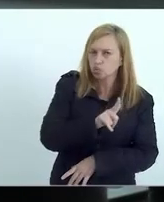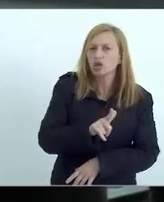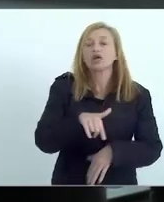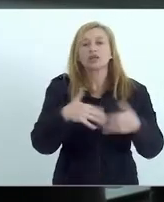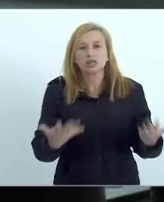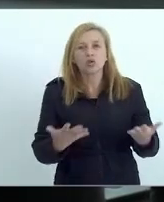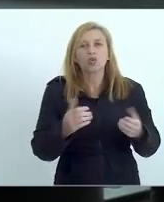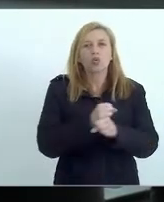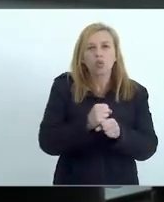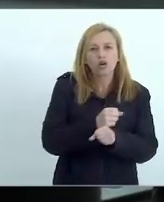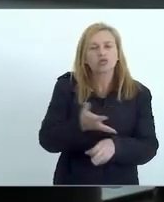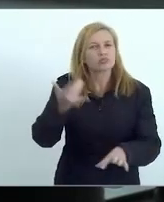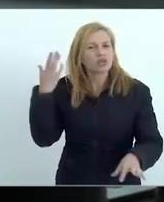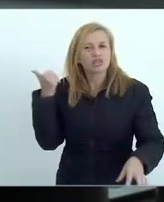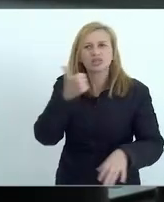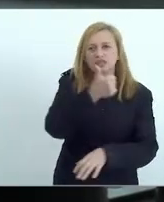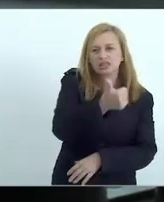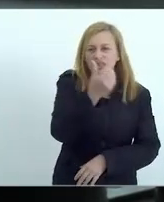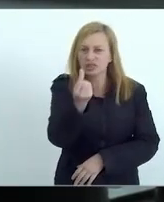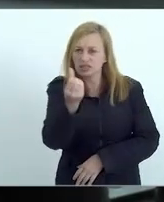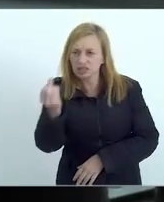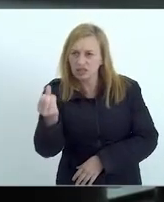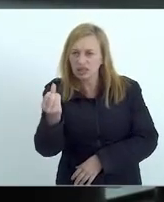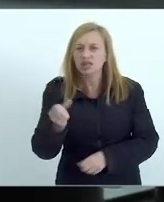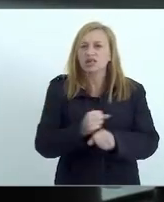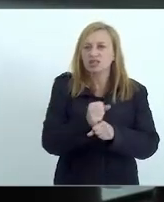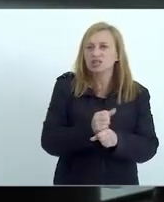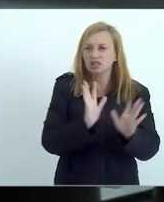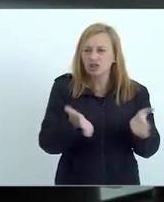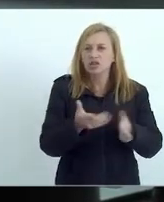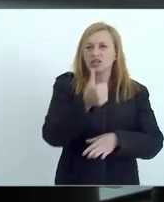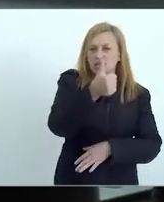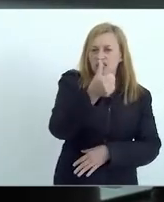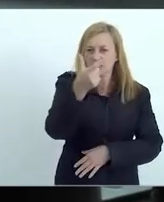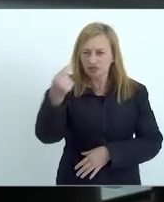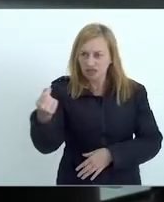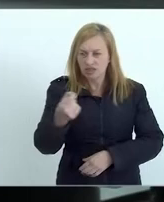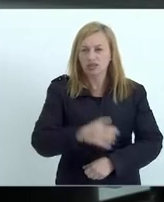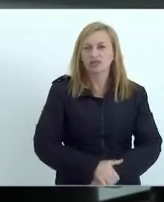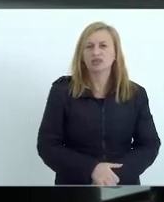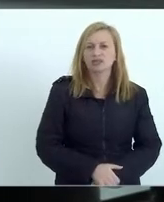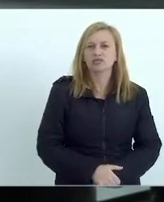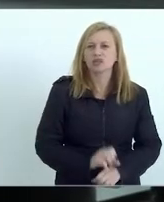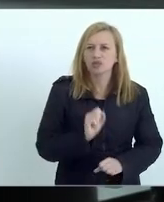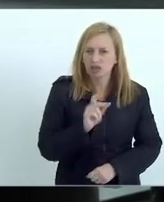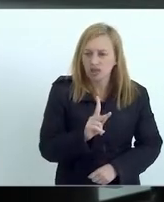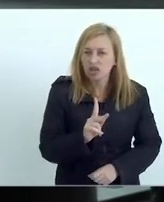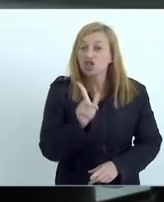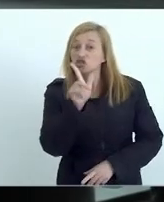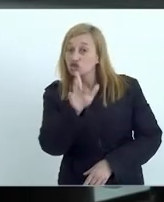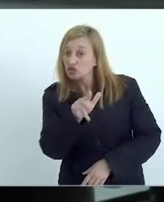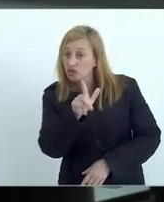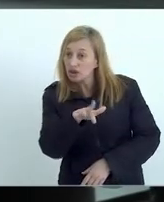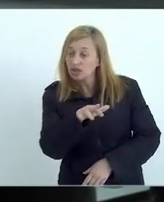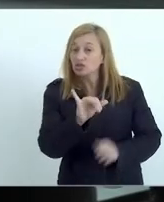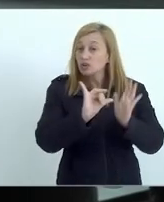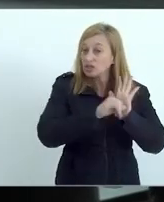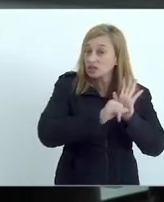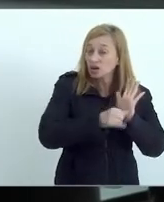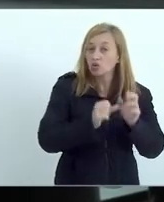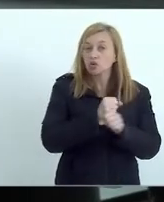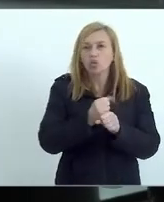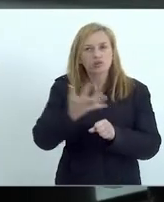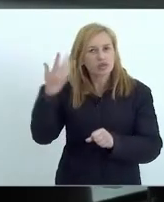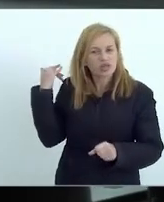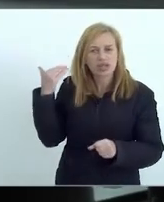então ano passado foram 166 e esse ano são 120 tá diferente do edital do